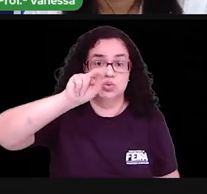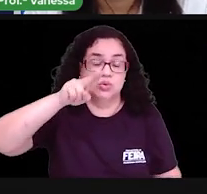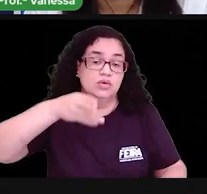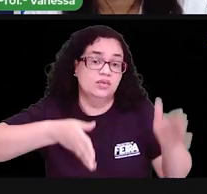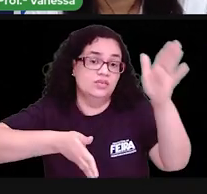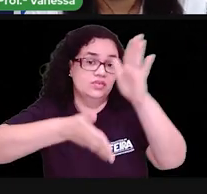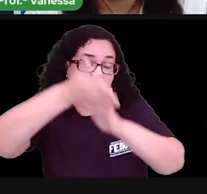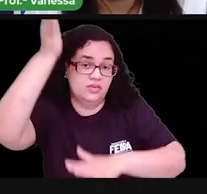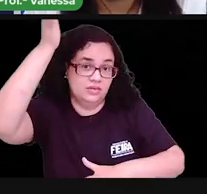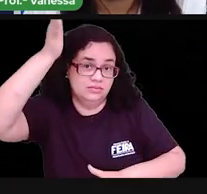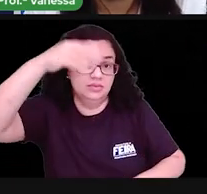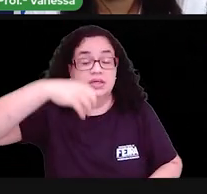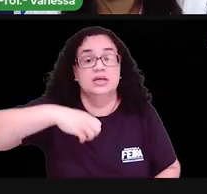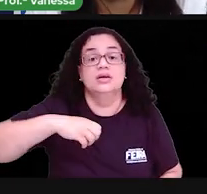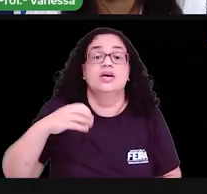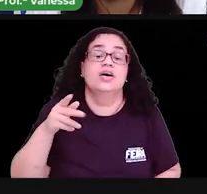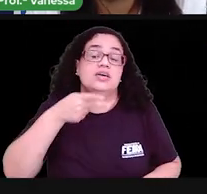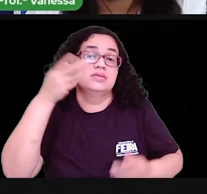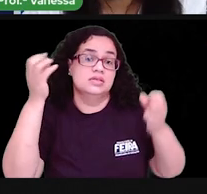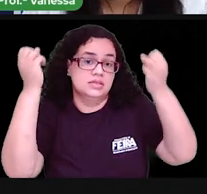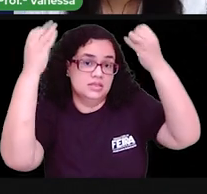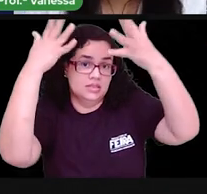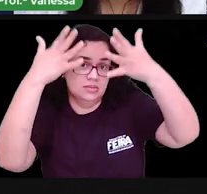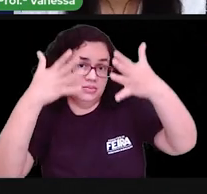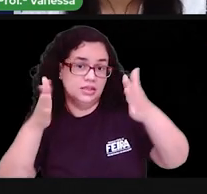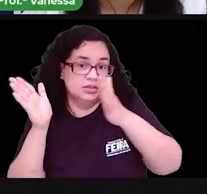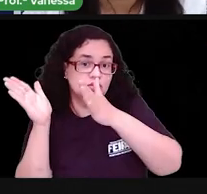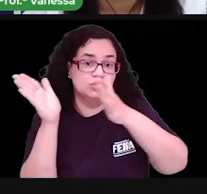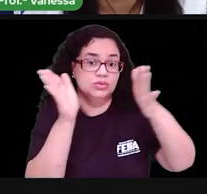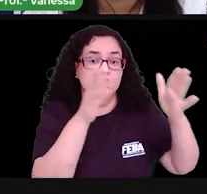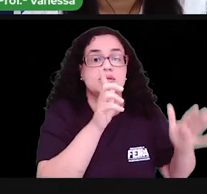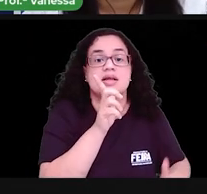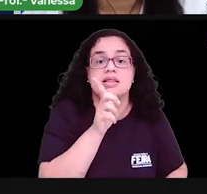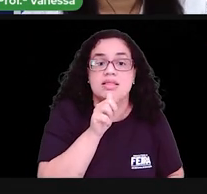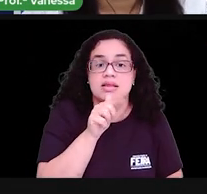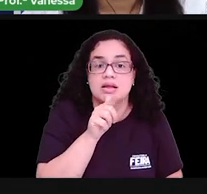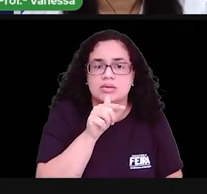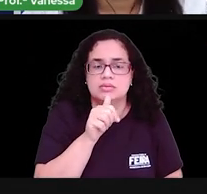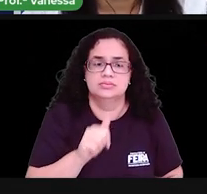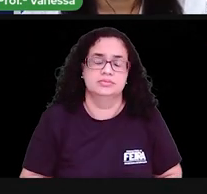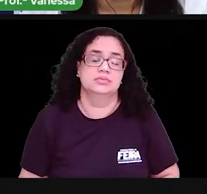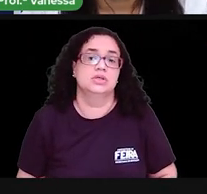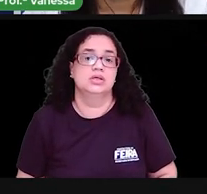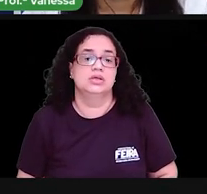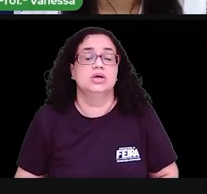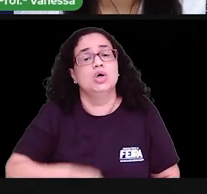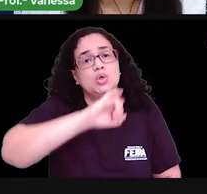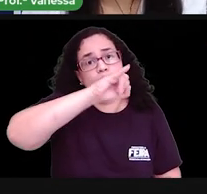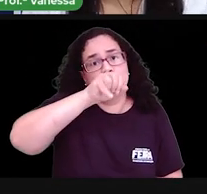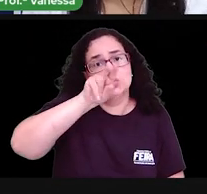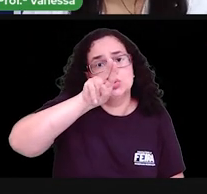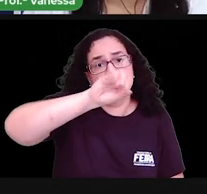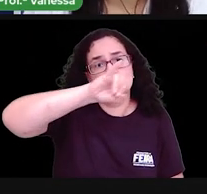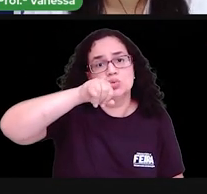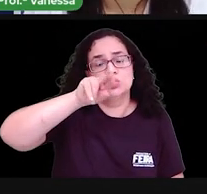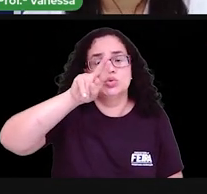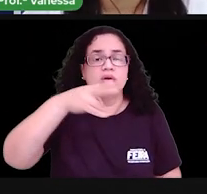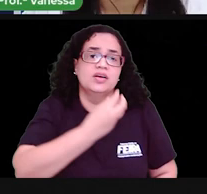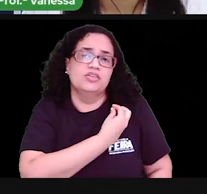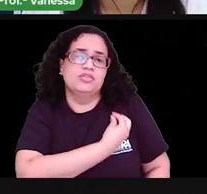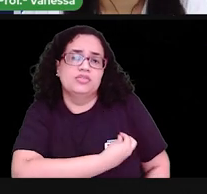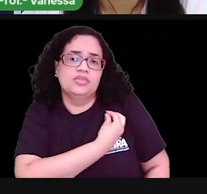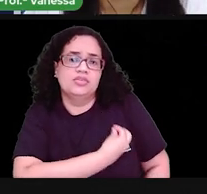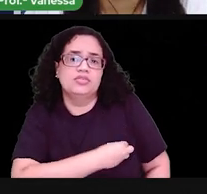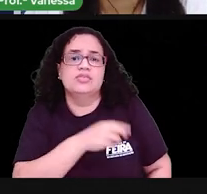fala sobre o ciclo da água o escrita por di Carvalho o João João vivia no